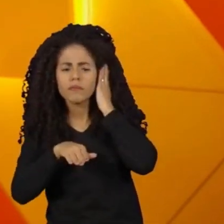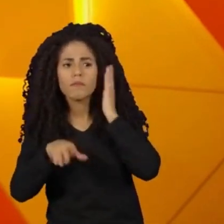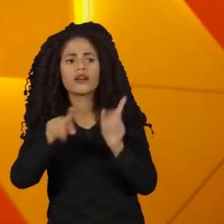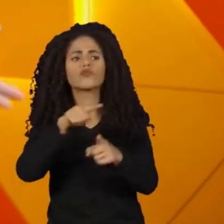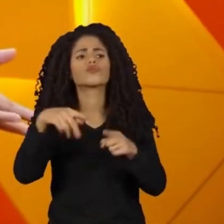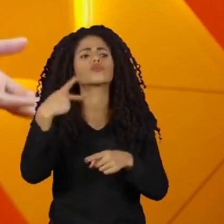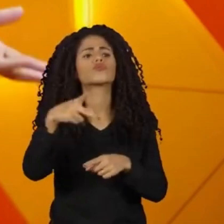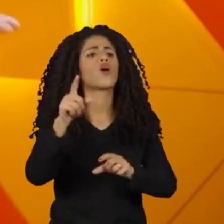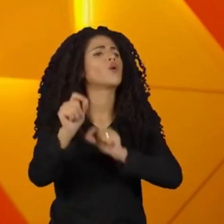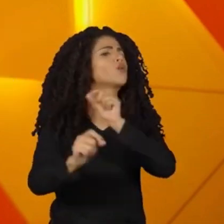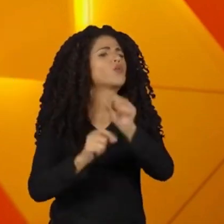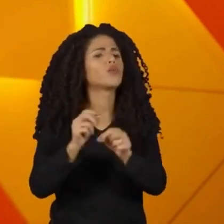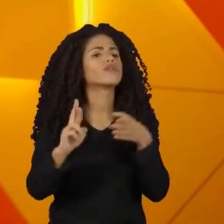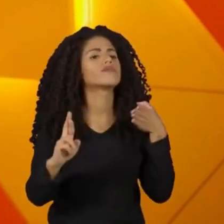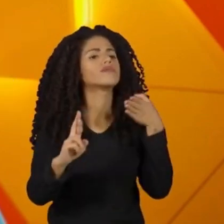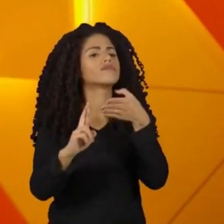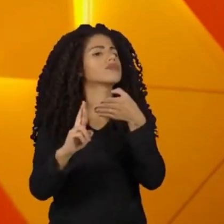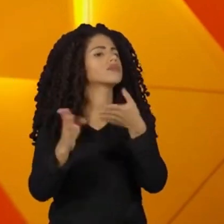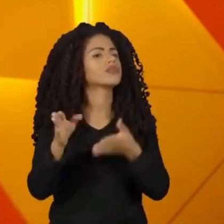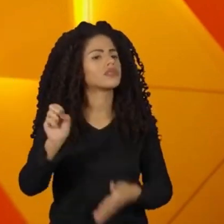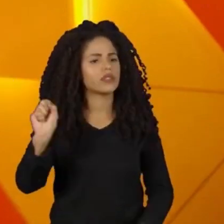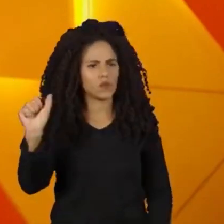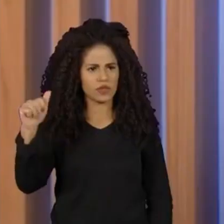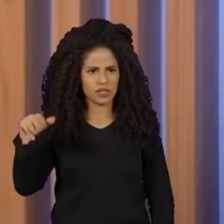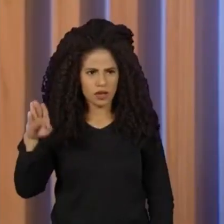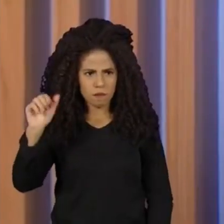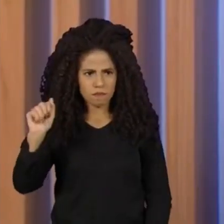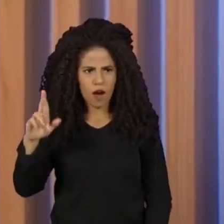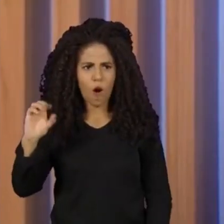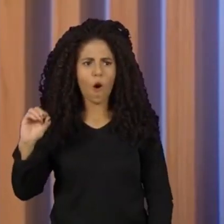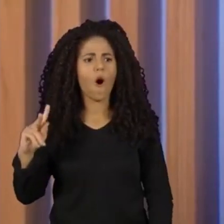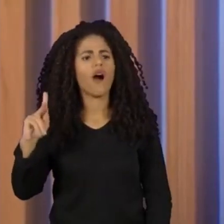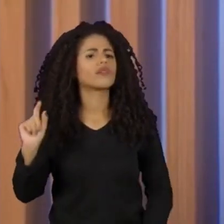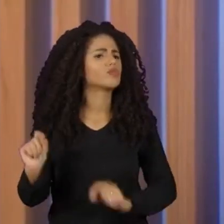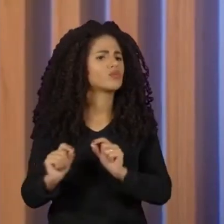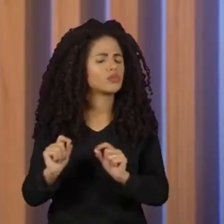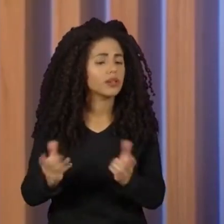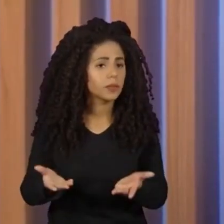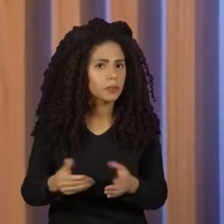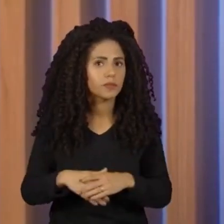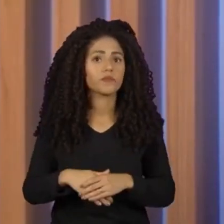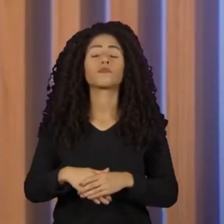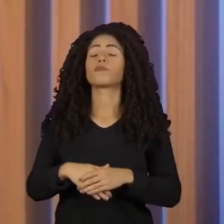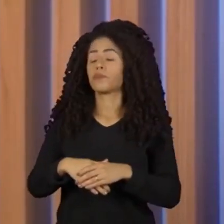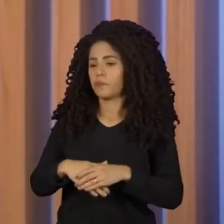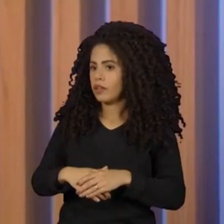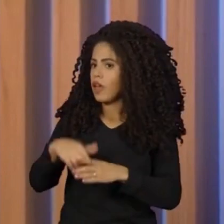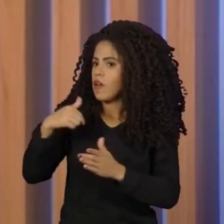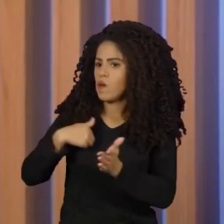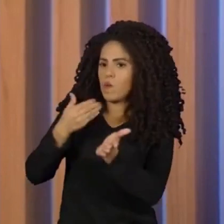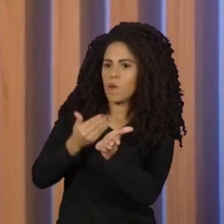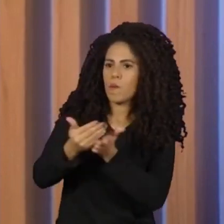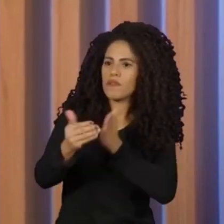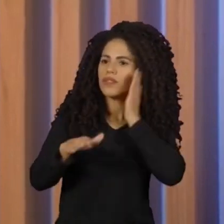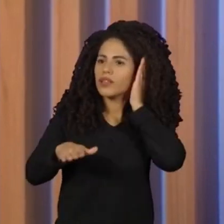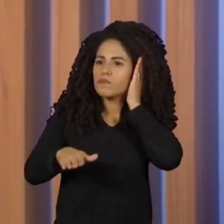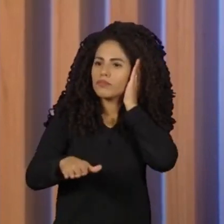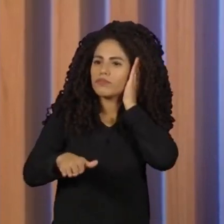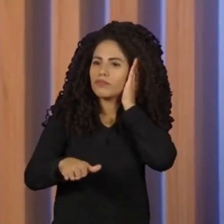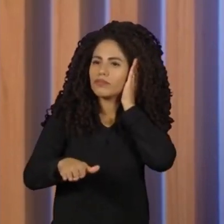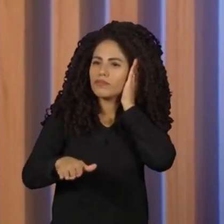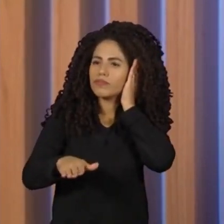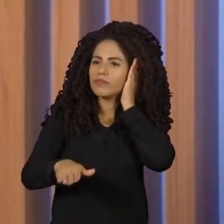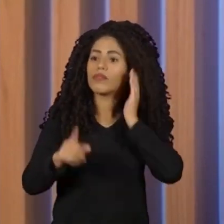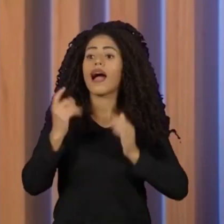que que representa o samba rock para a cultura preta faz faz parte porque quando eu comecei a tocar uma das primeiras